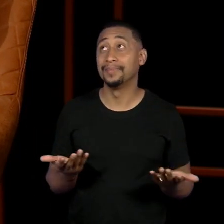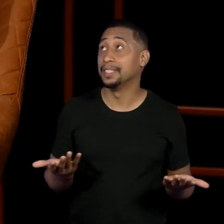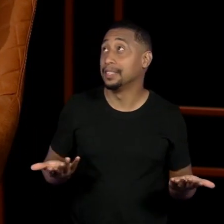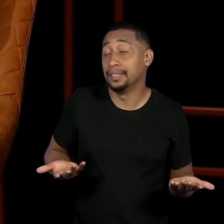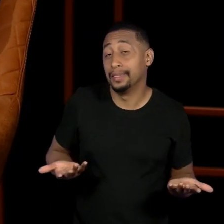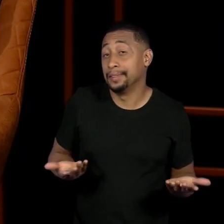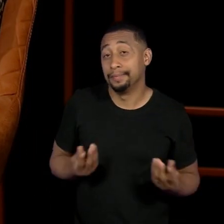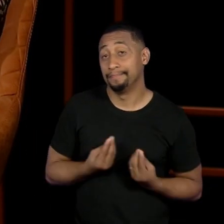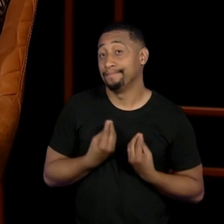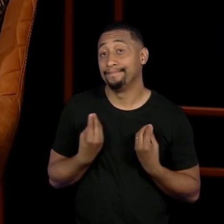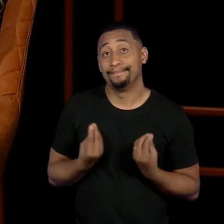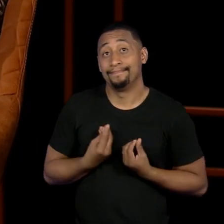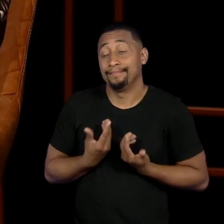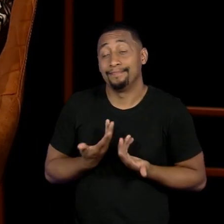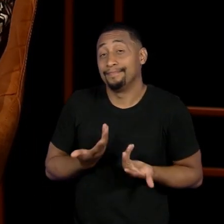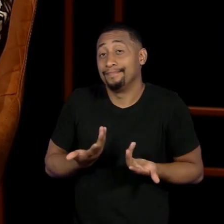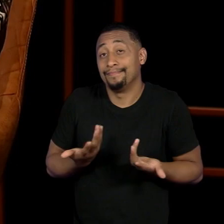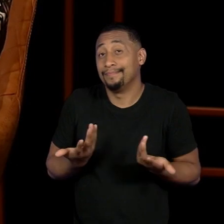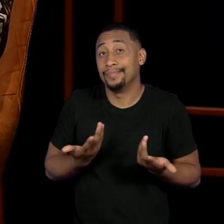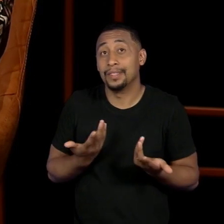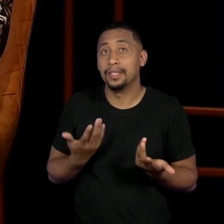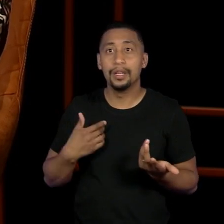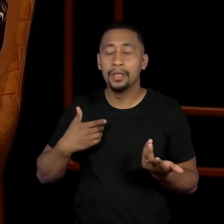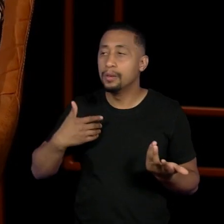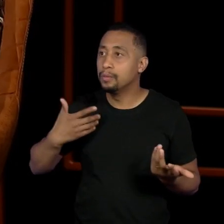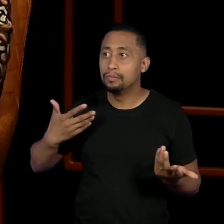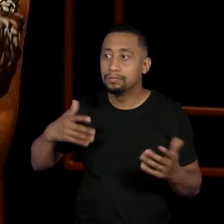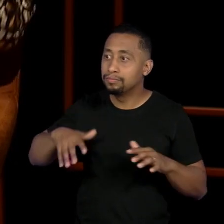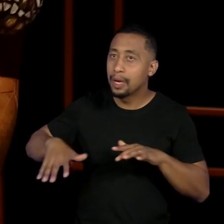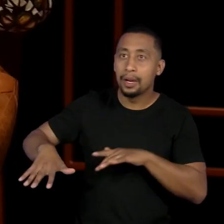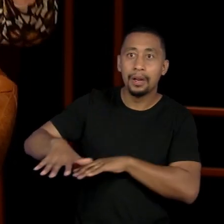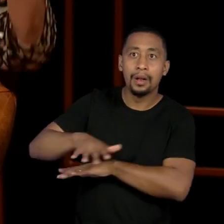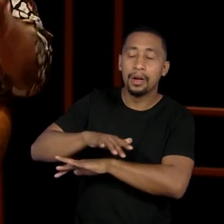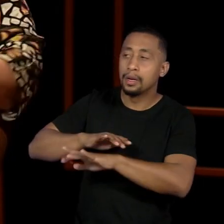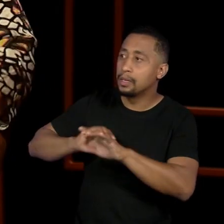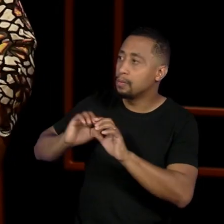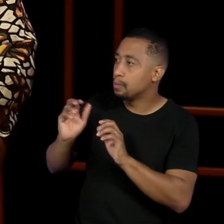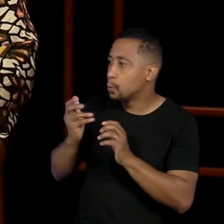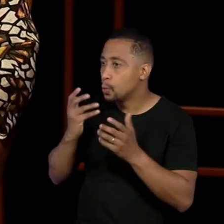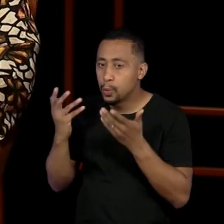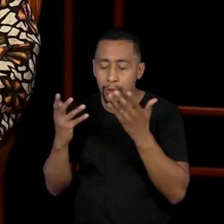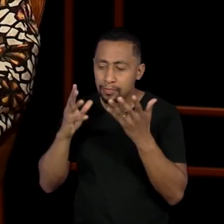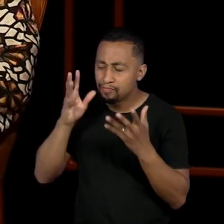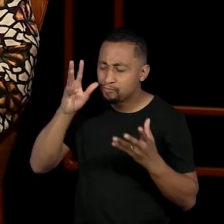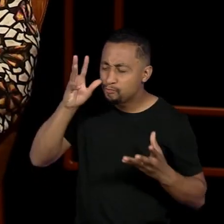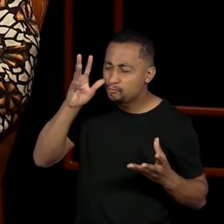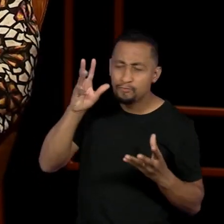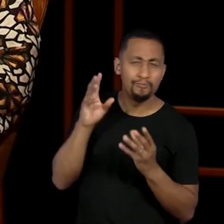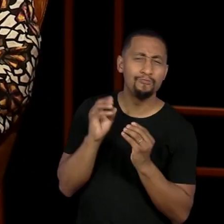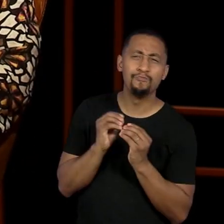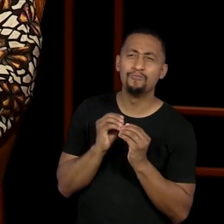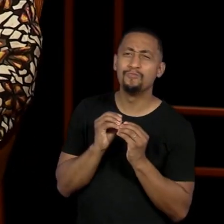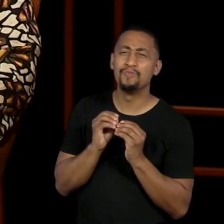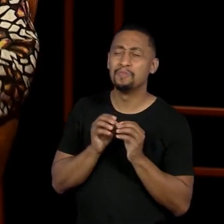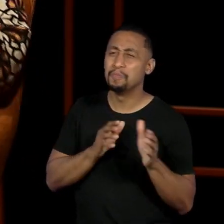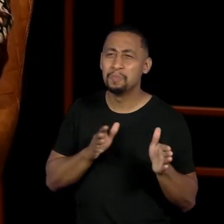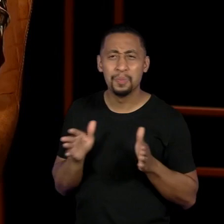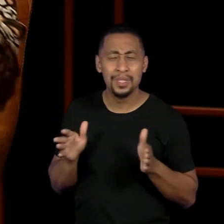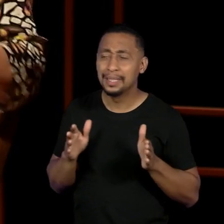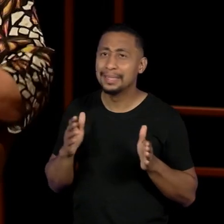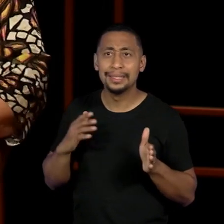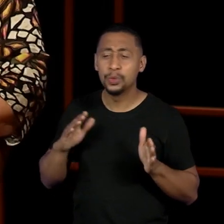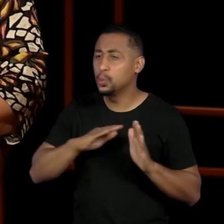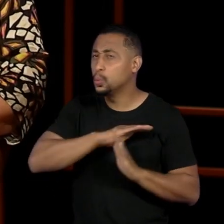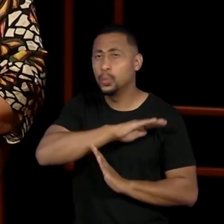o Suami é um músico assim que entendeu, assim como o Wagner Tiso entendeu naquela época, o o Sam entendeu tudo, as